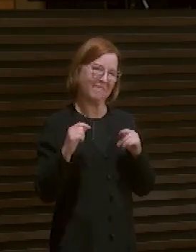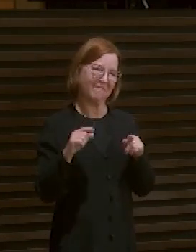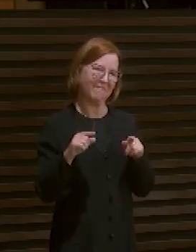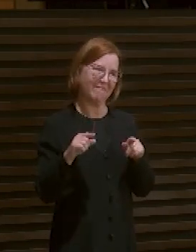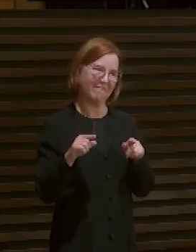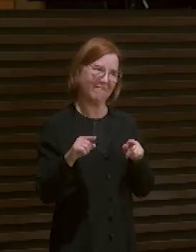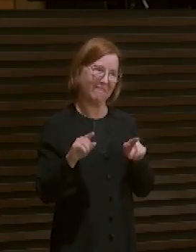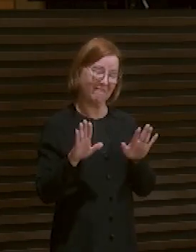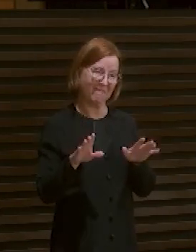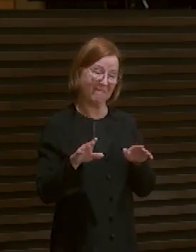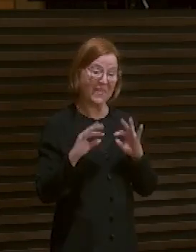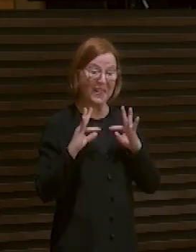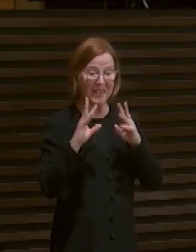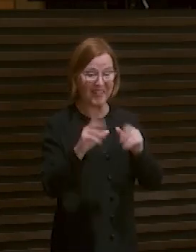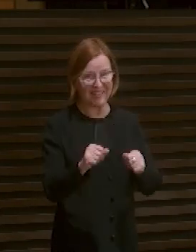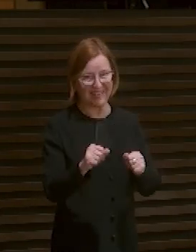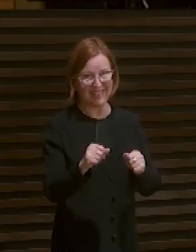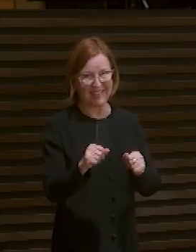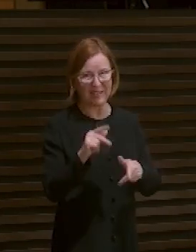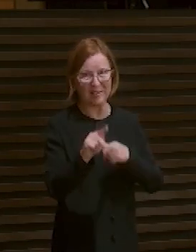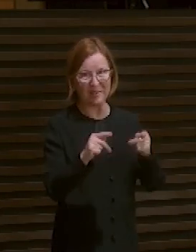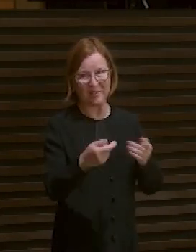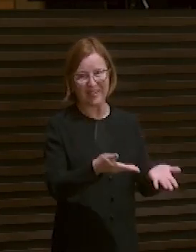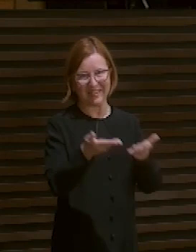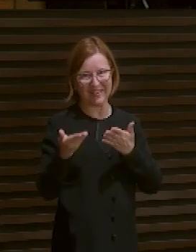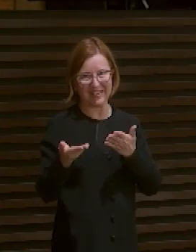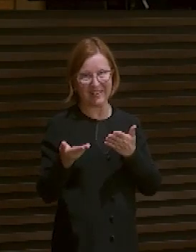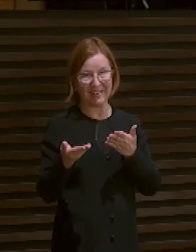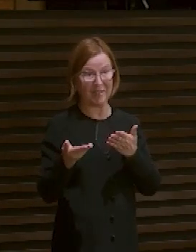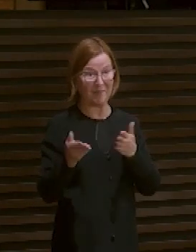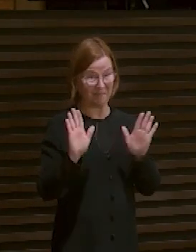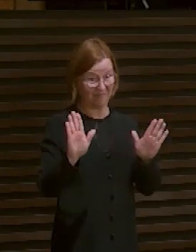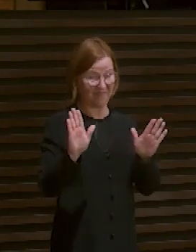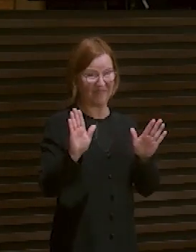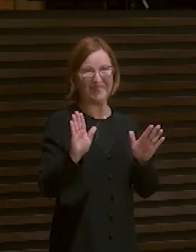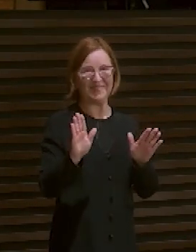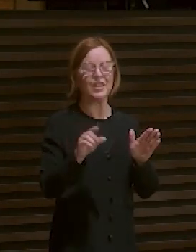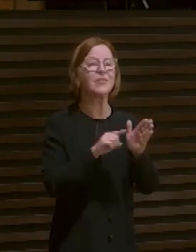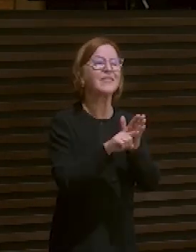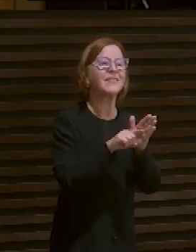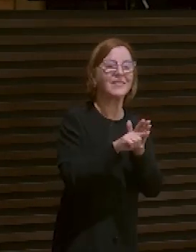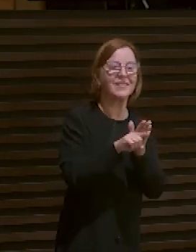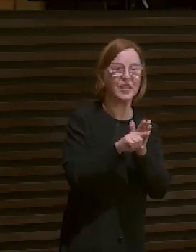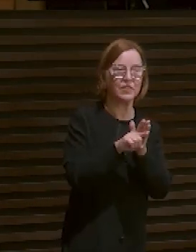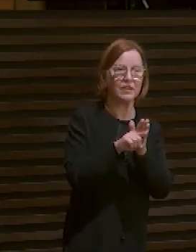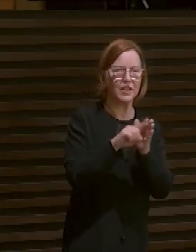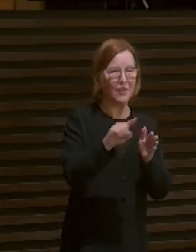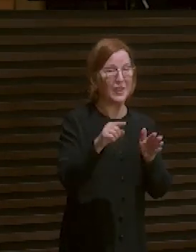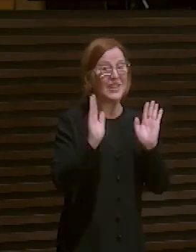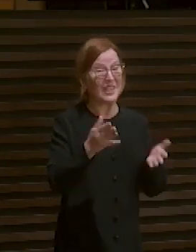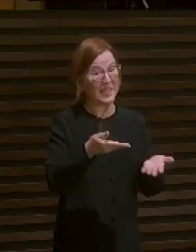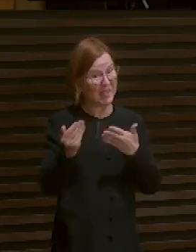Mas a todos quantos o receberam. Uau! Pergunta. Você já